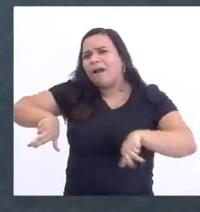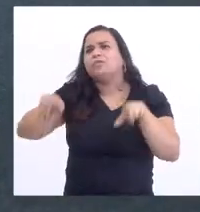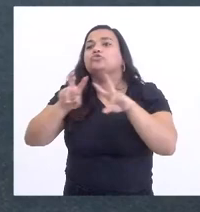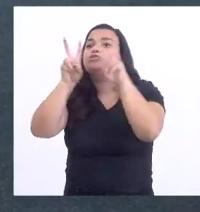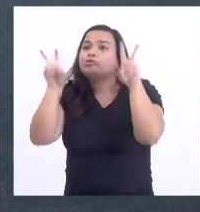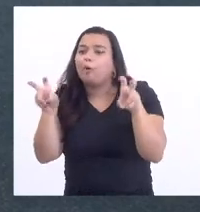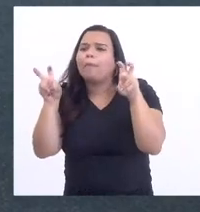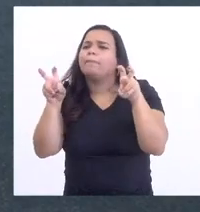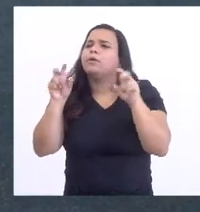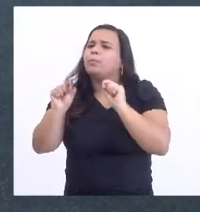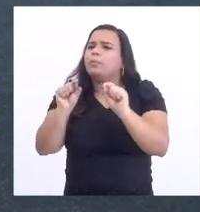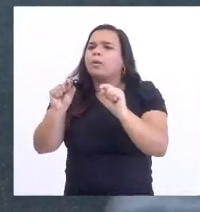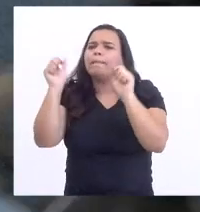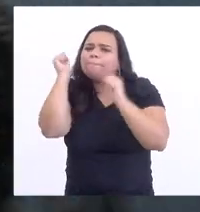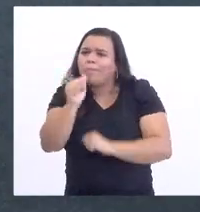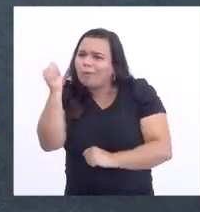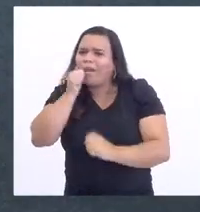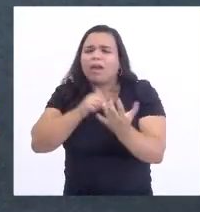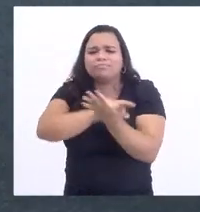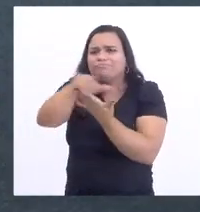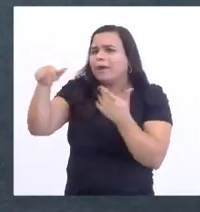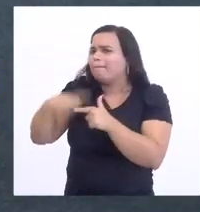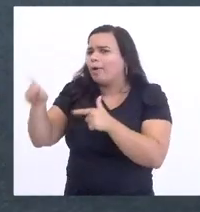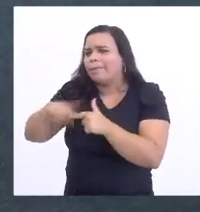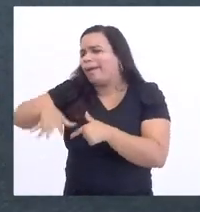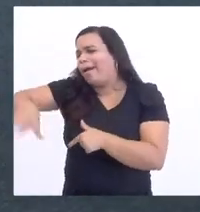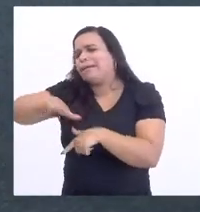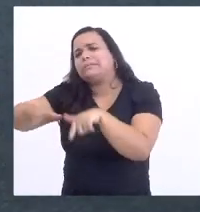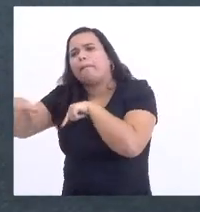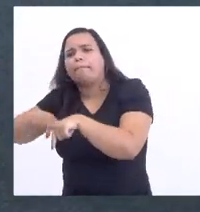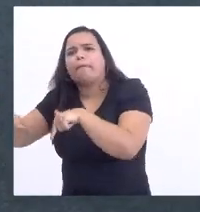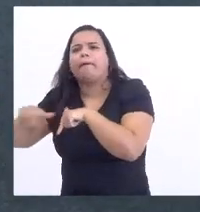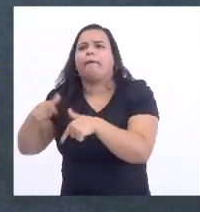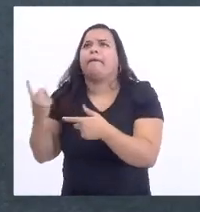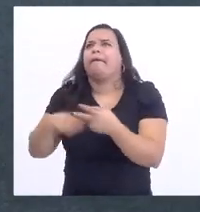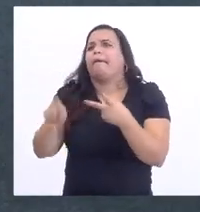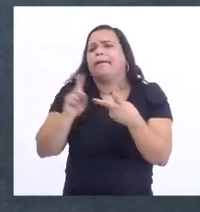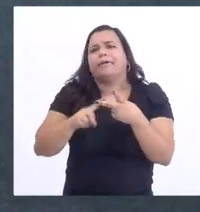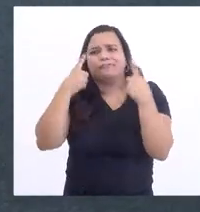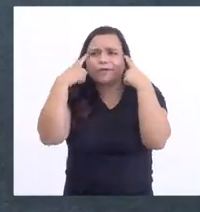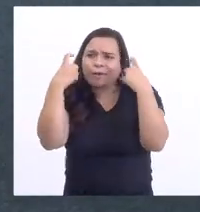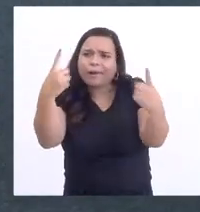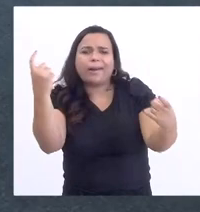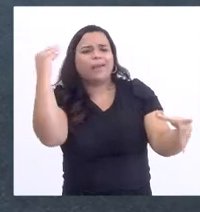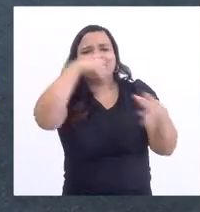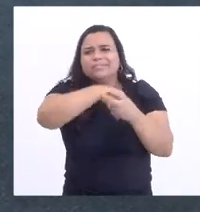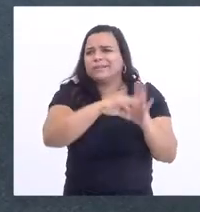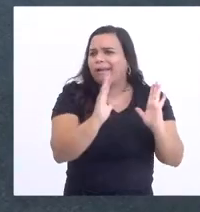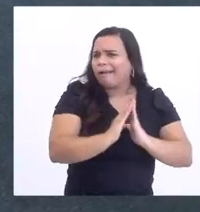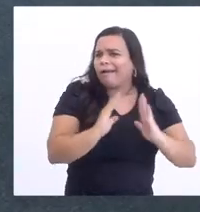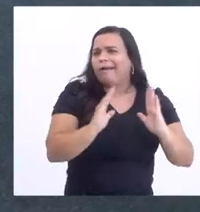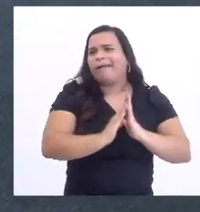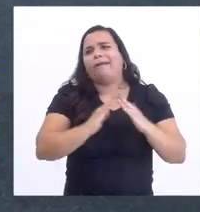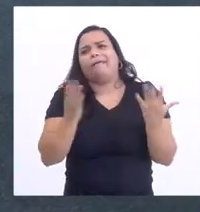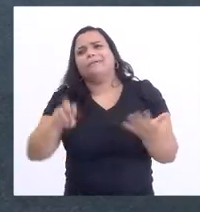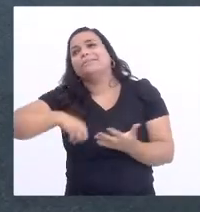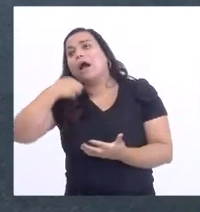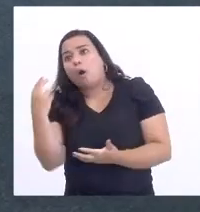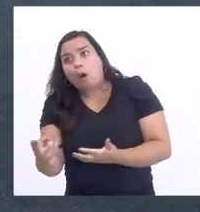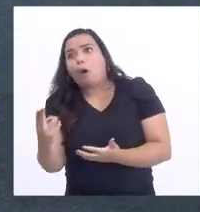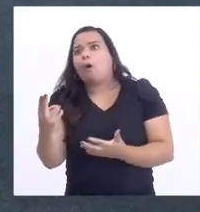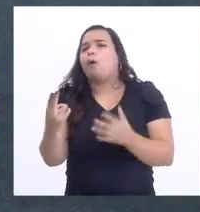às questões da mulher, seja no trabalho, na violência doméstica, no